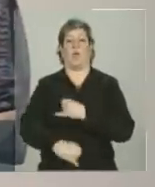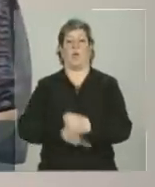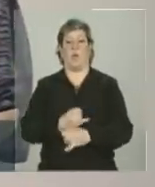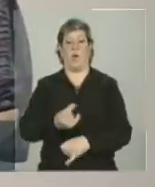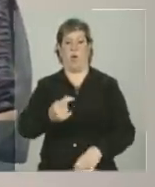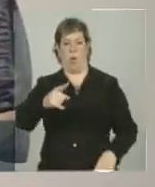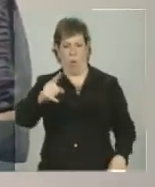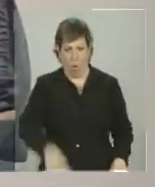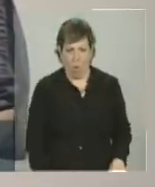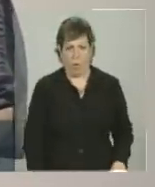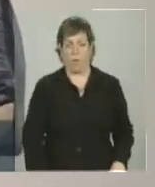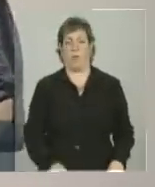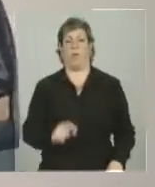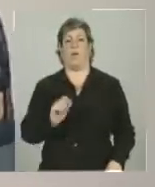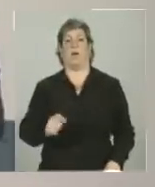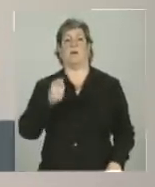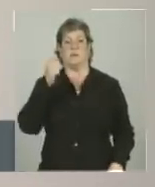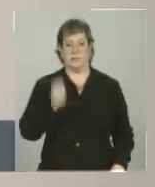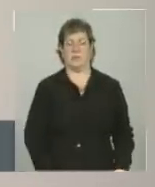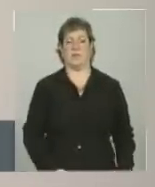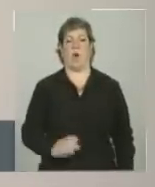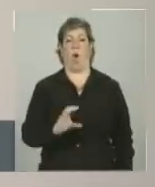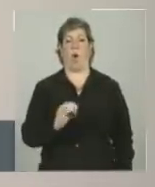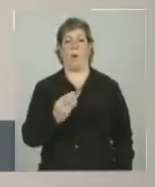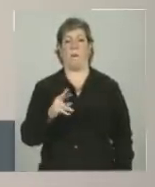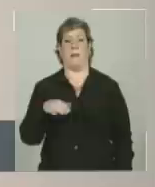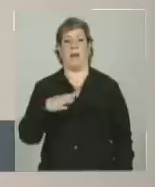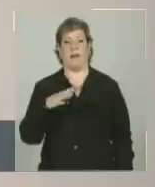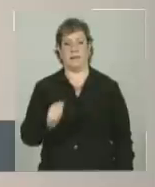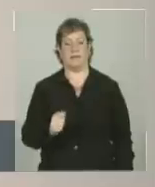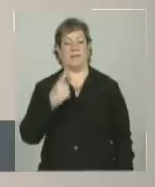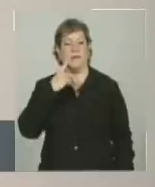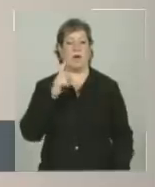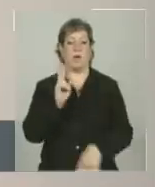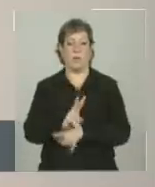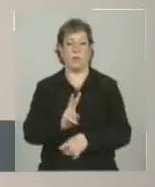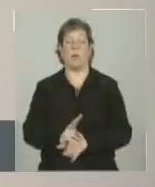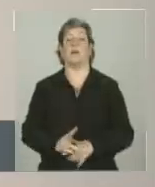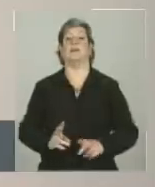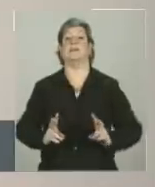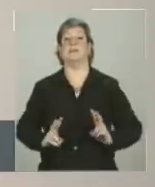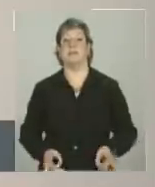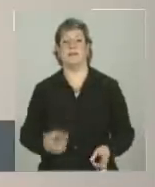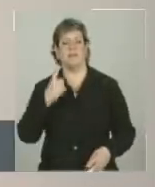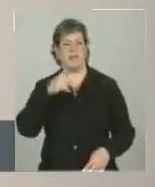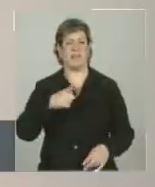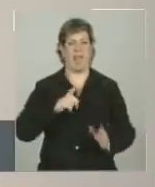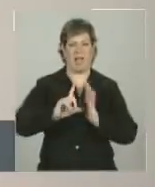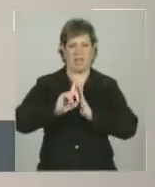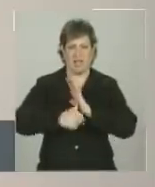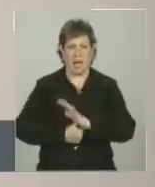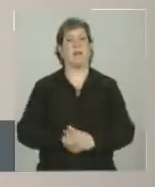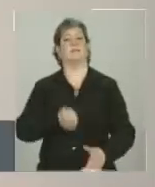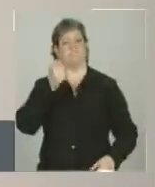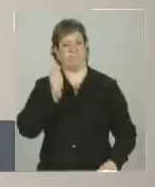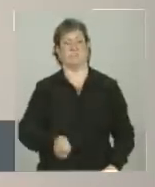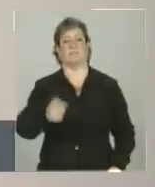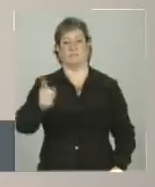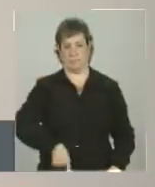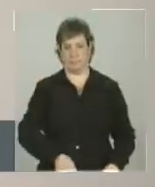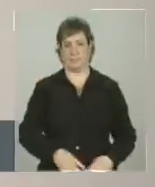cobranças automáticas aos gestores toda vez que se verifica atraso nas etapas em